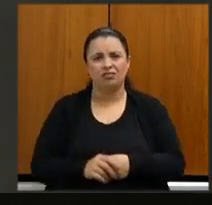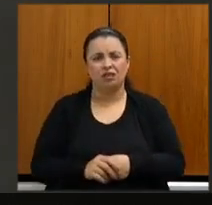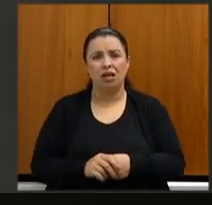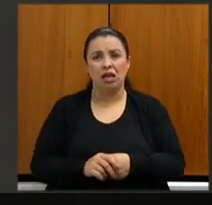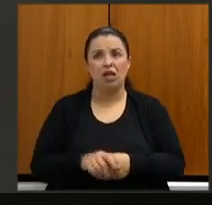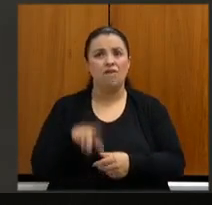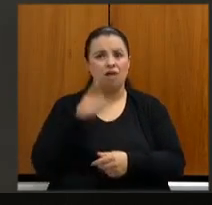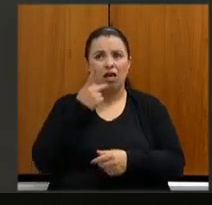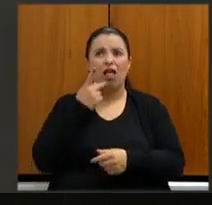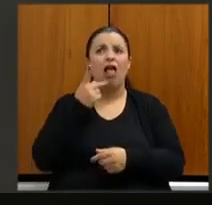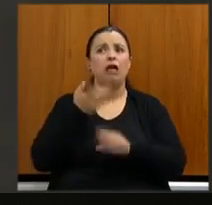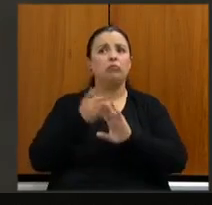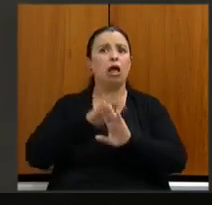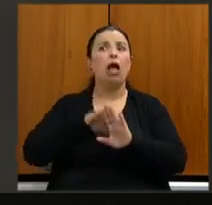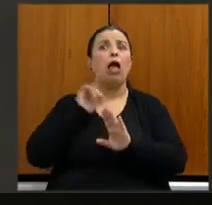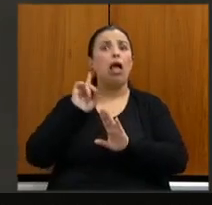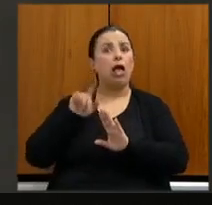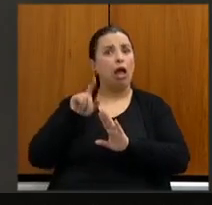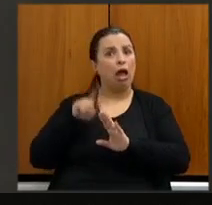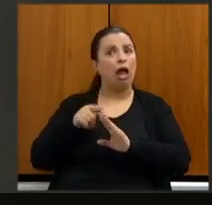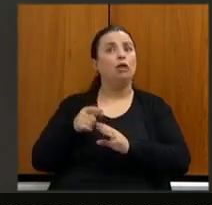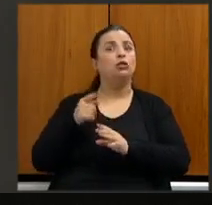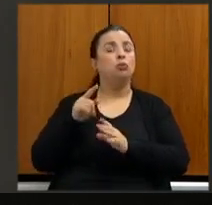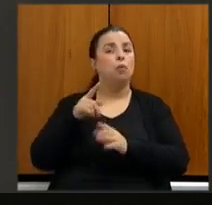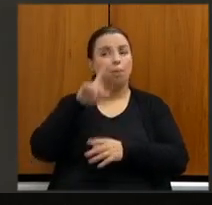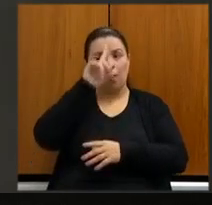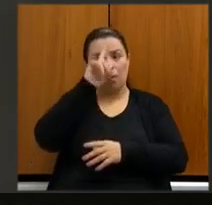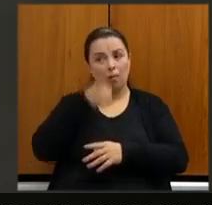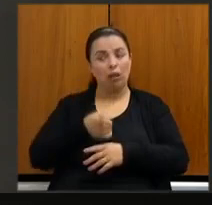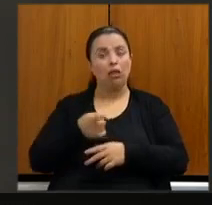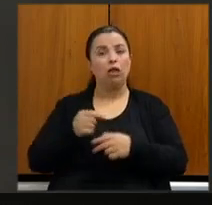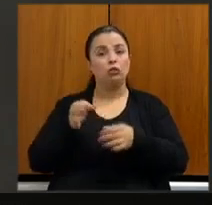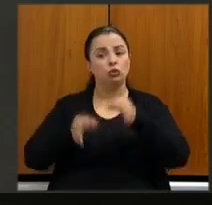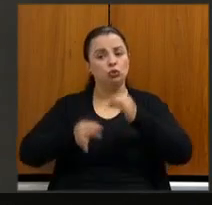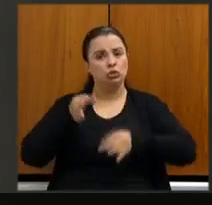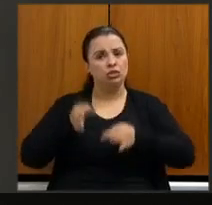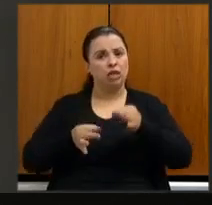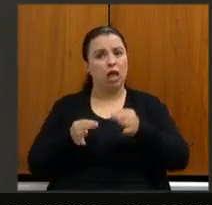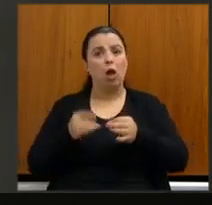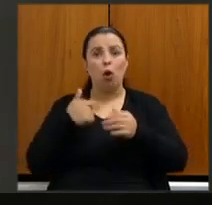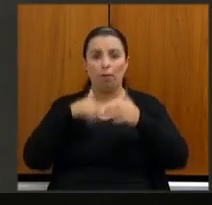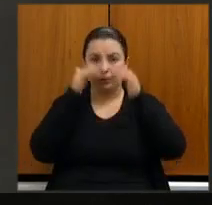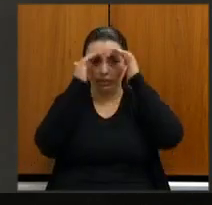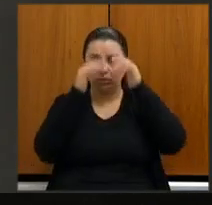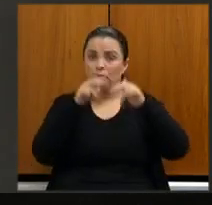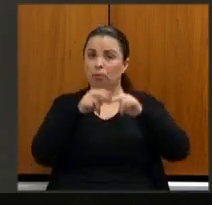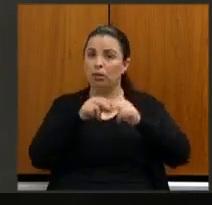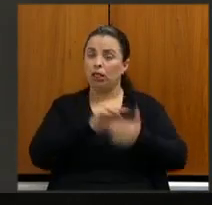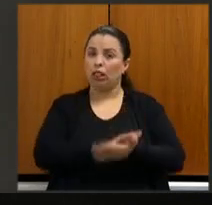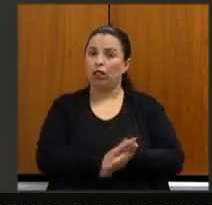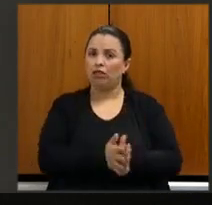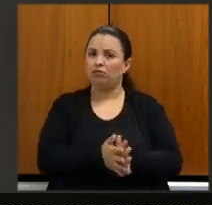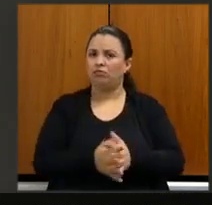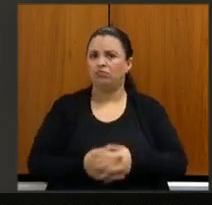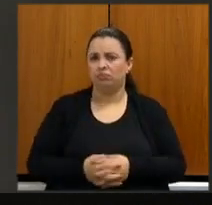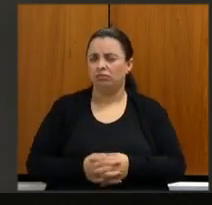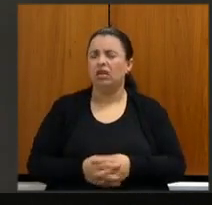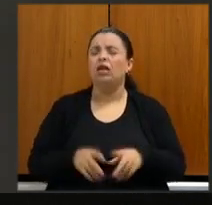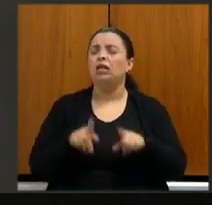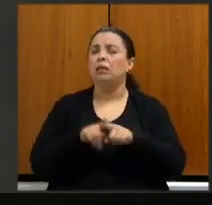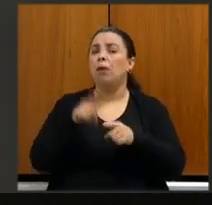né de uma decisão judicial acompanhei no momento mais um dos mais graves da pandemia é